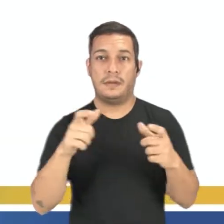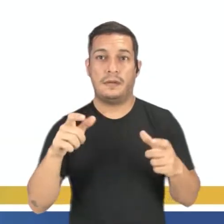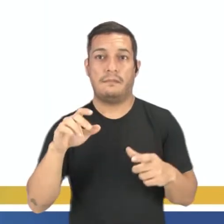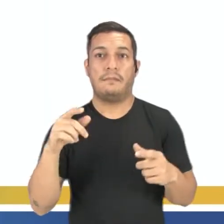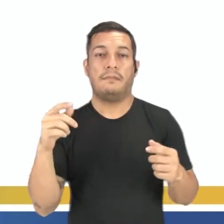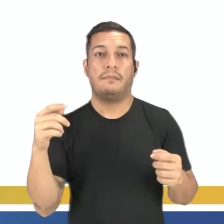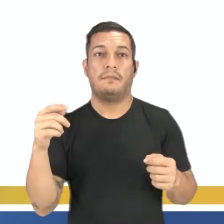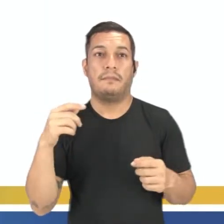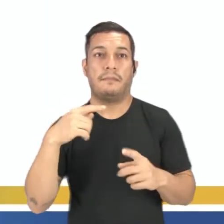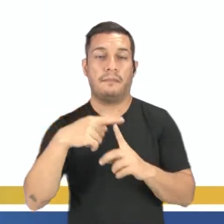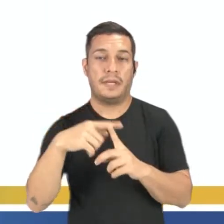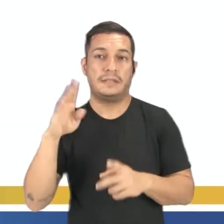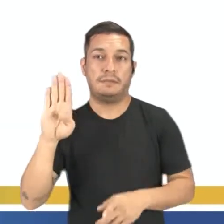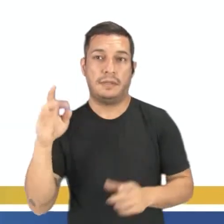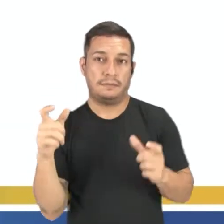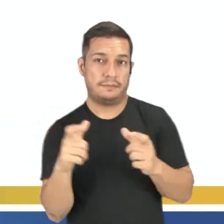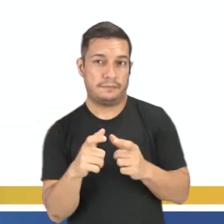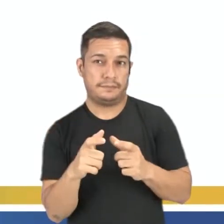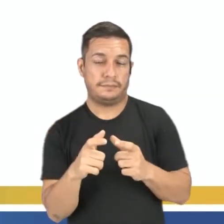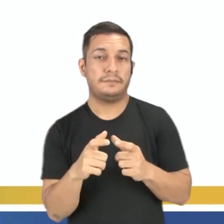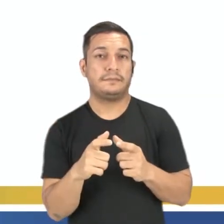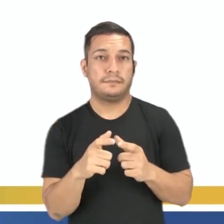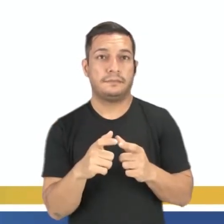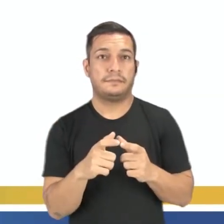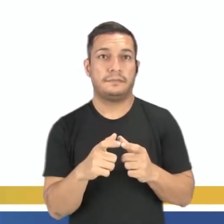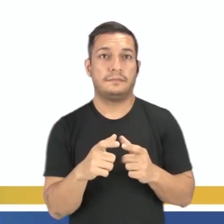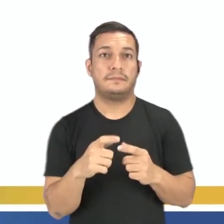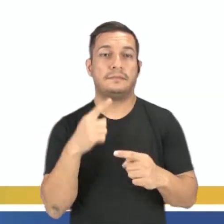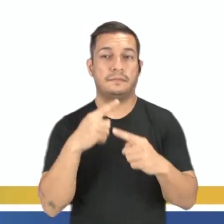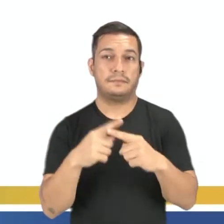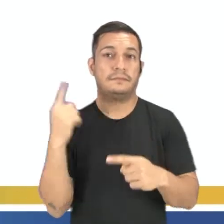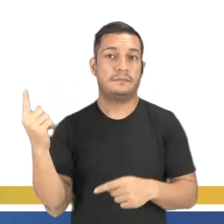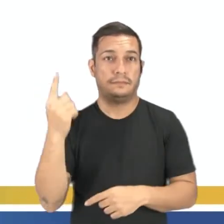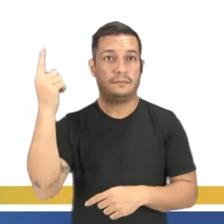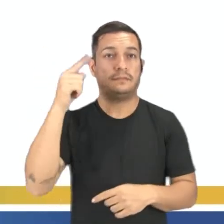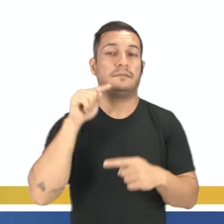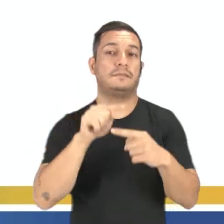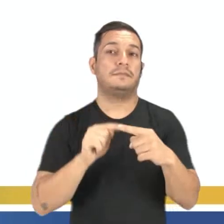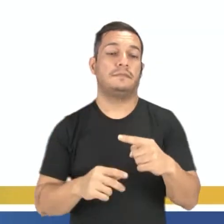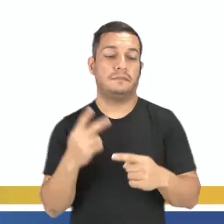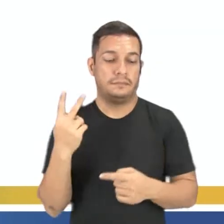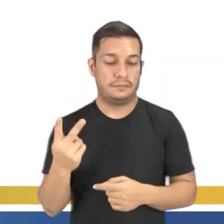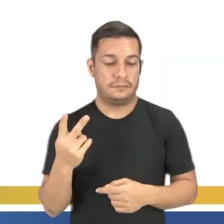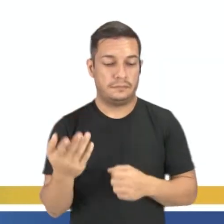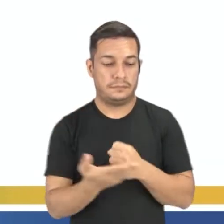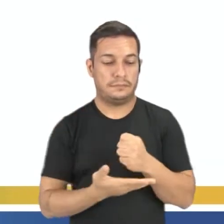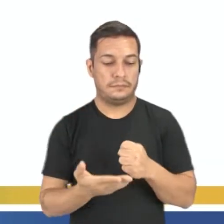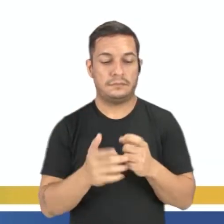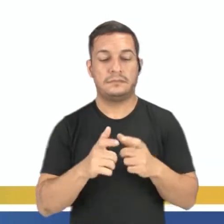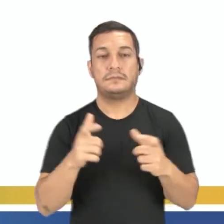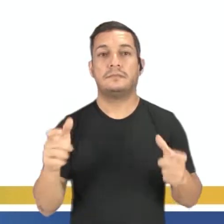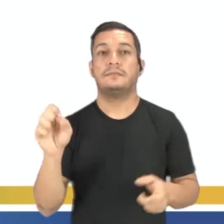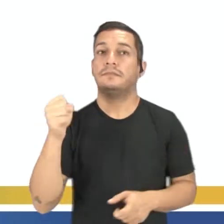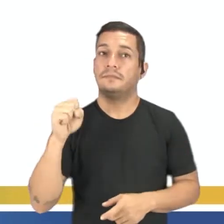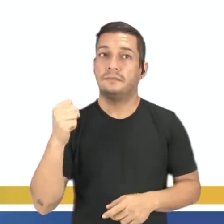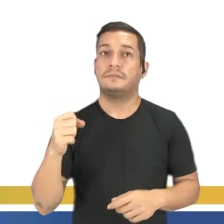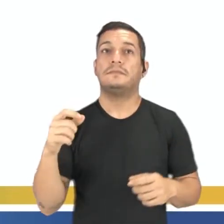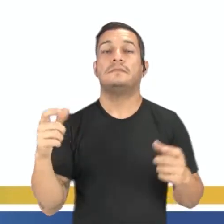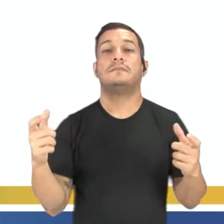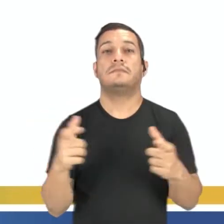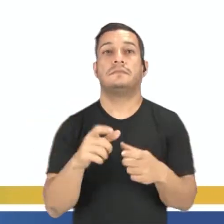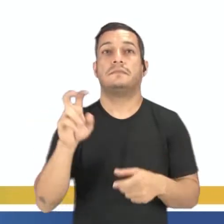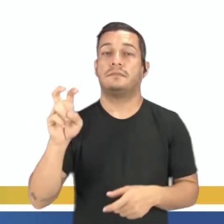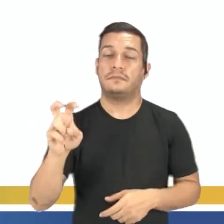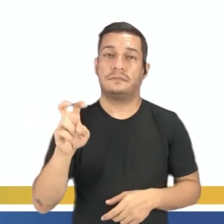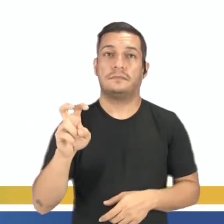ou seja, base maior mais base menor, vezes a altura dividido por 2. A base maior é 8, a base